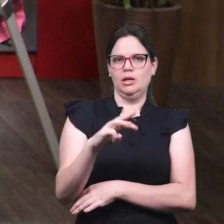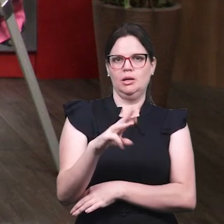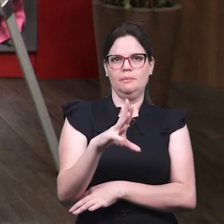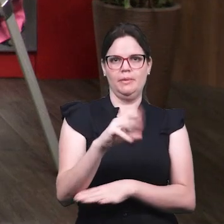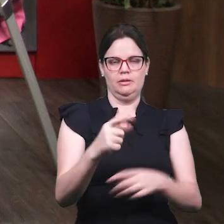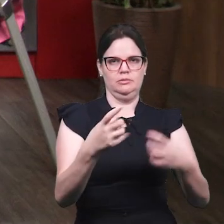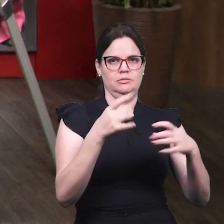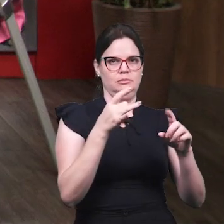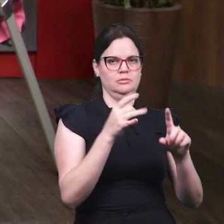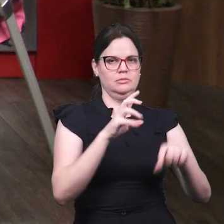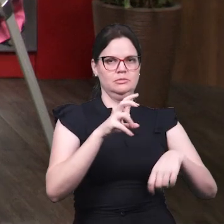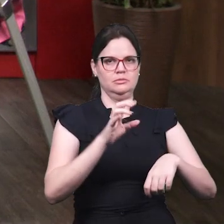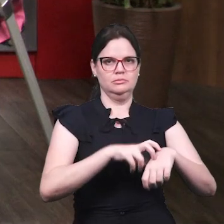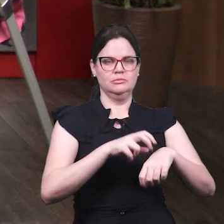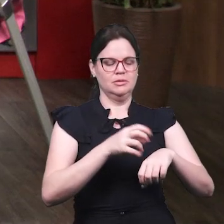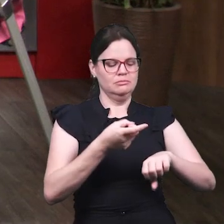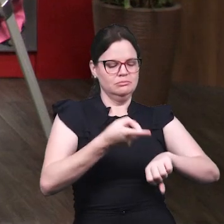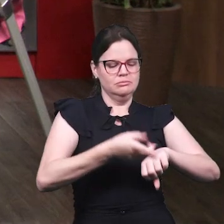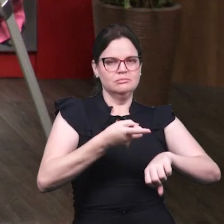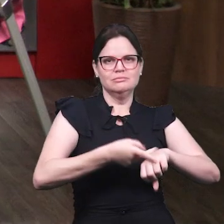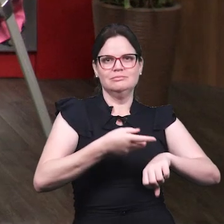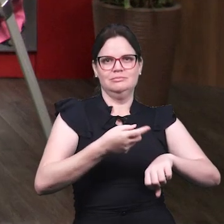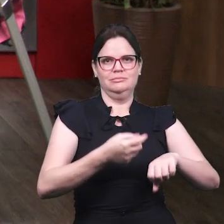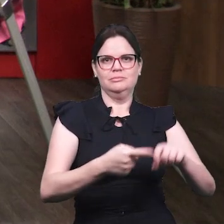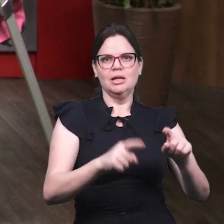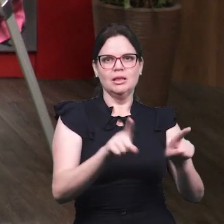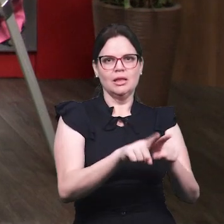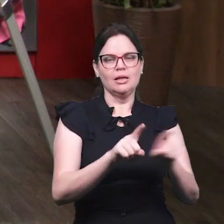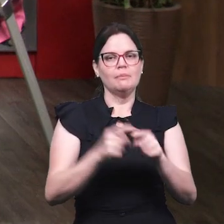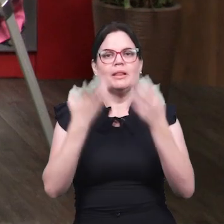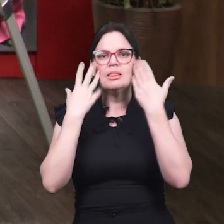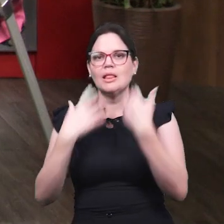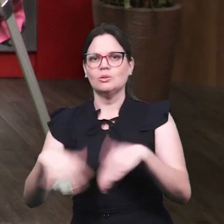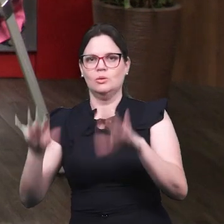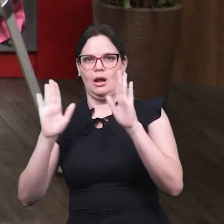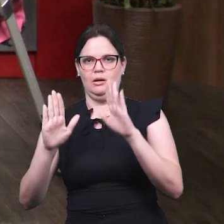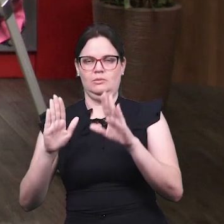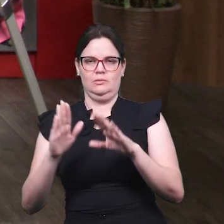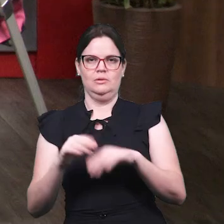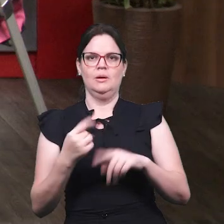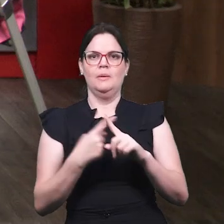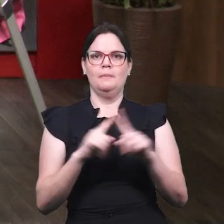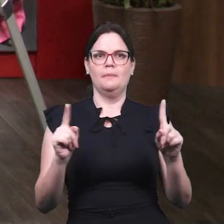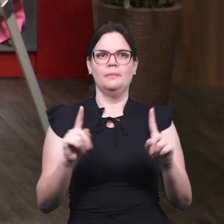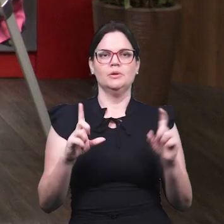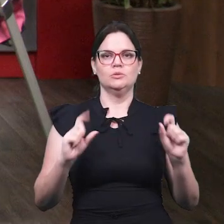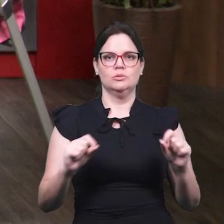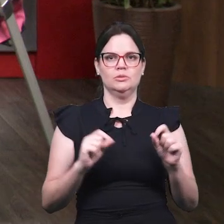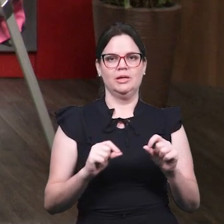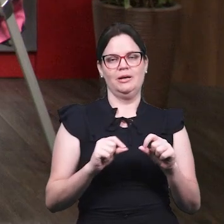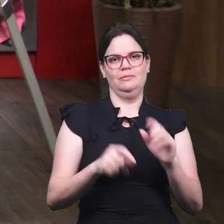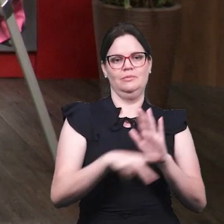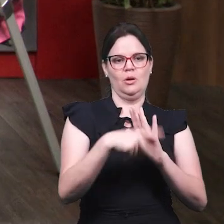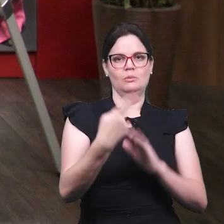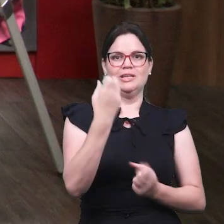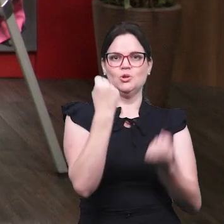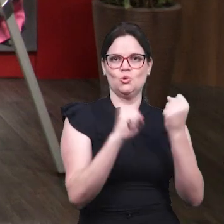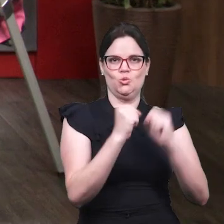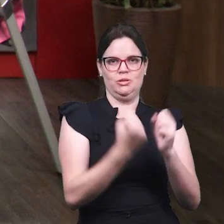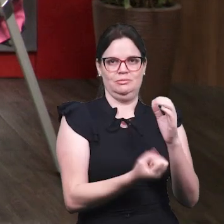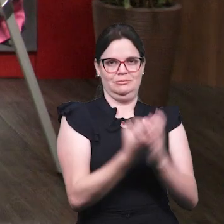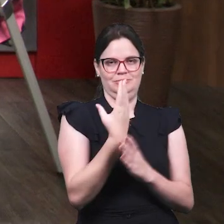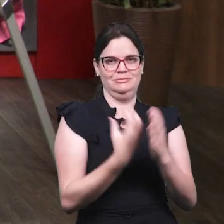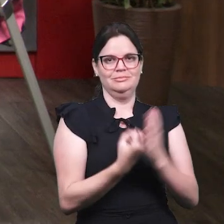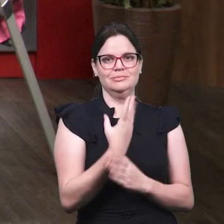produção desse tipo de material, e os polímeros naturais, né? A desvantagem de usar o polímero sintético é